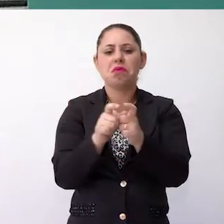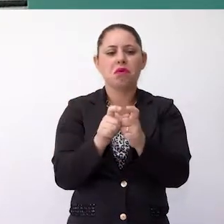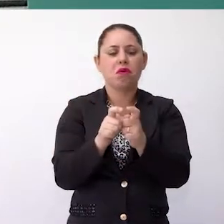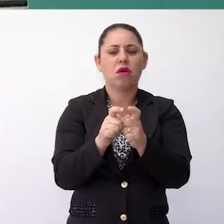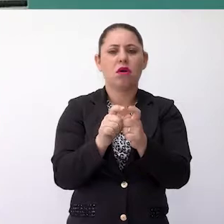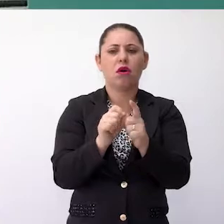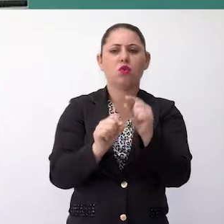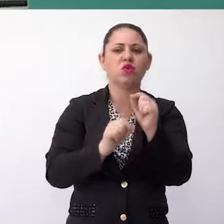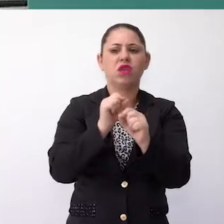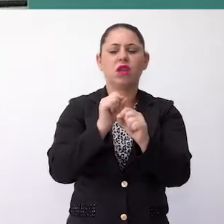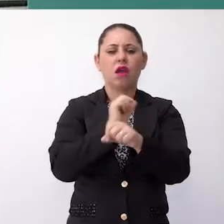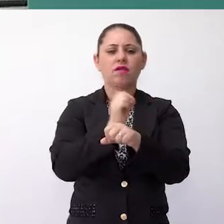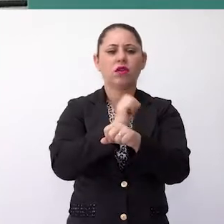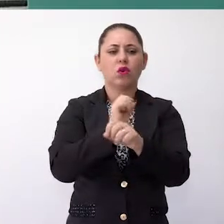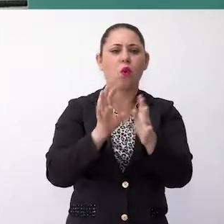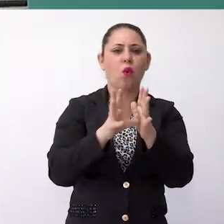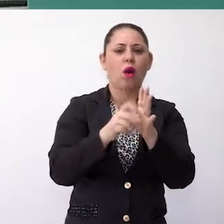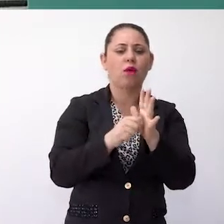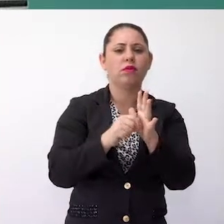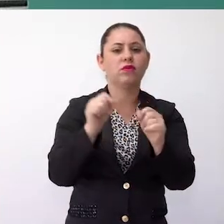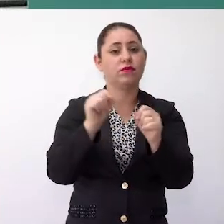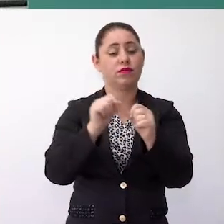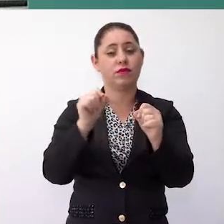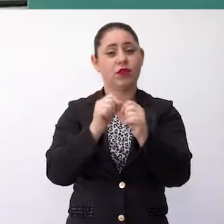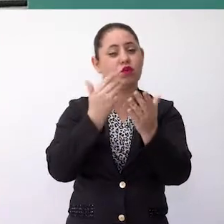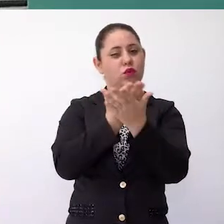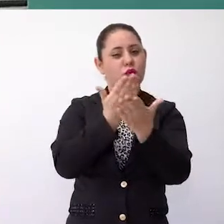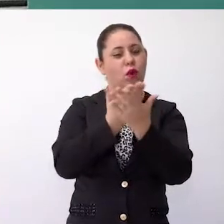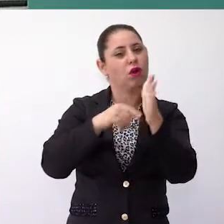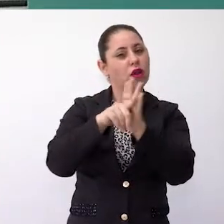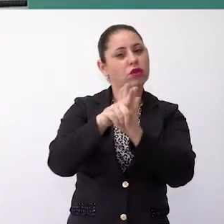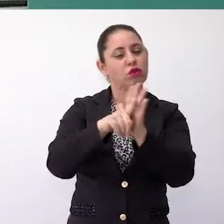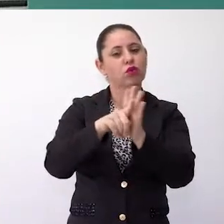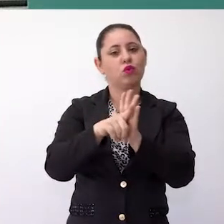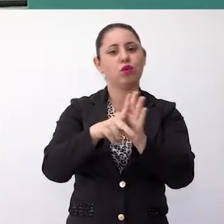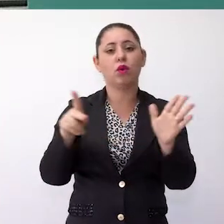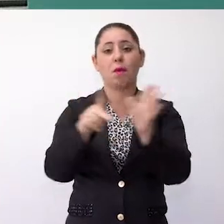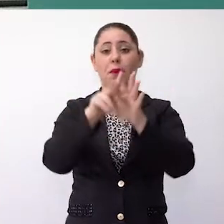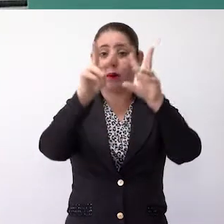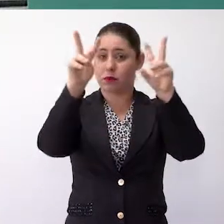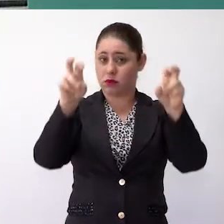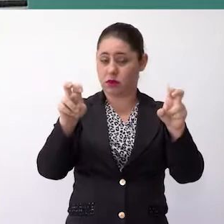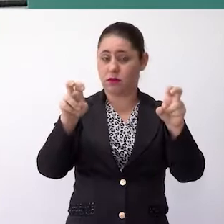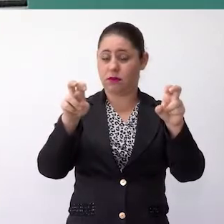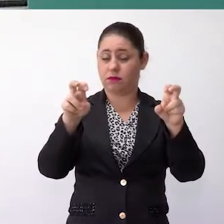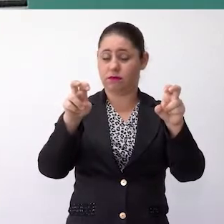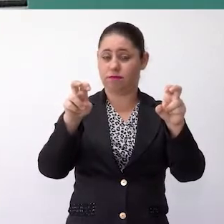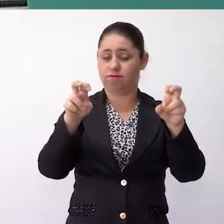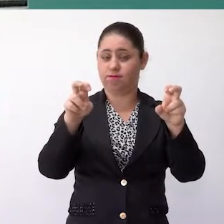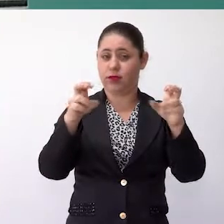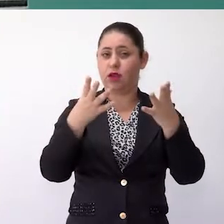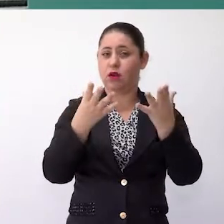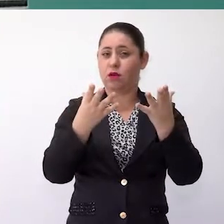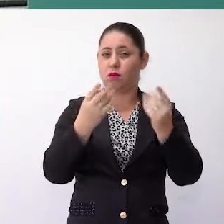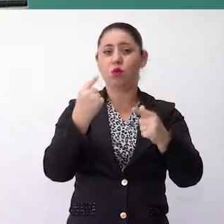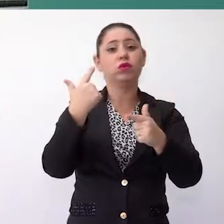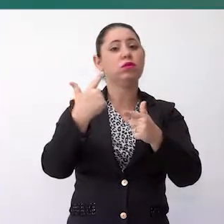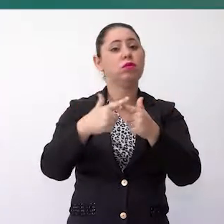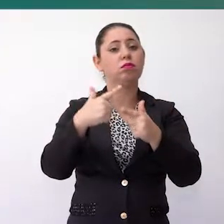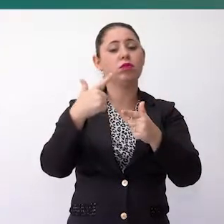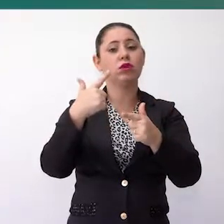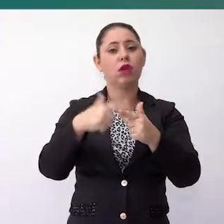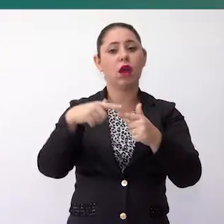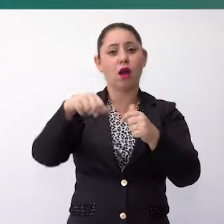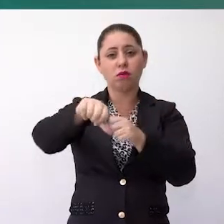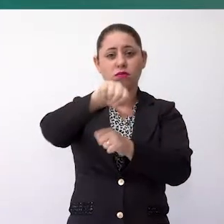roubados aqui na região de fronteira. A gente fez um estudo a respeito disso e muito se dá por conta